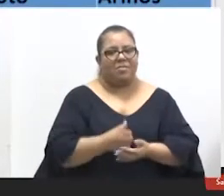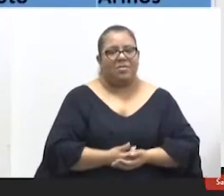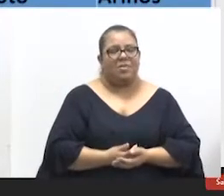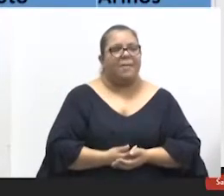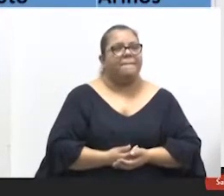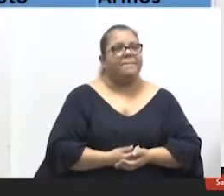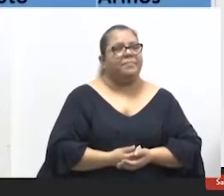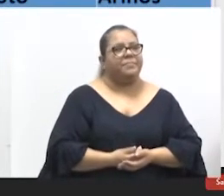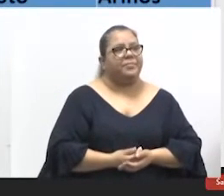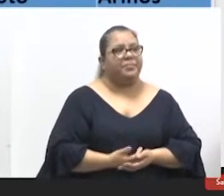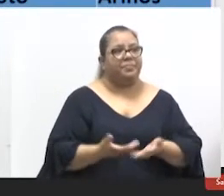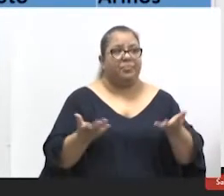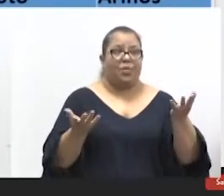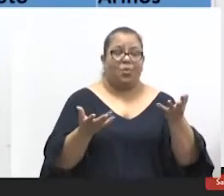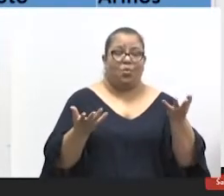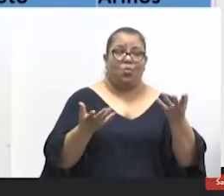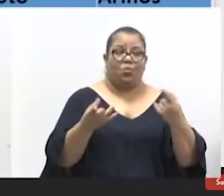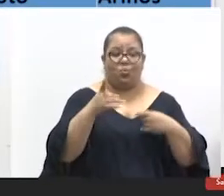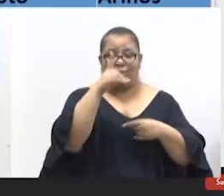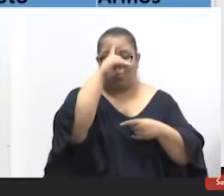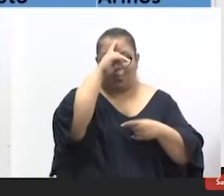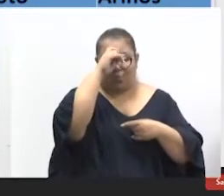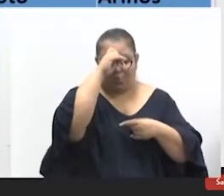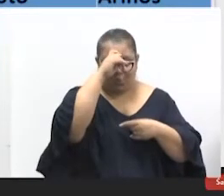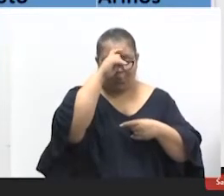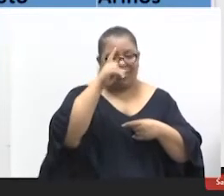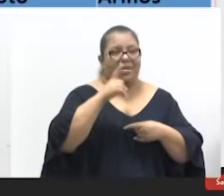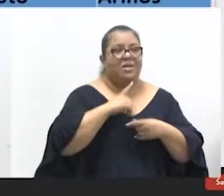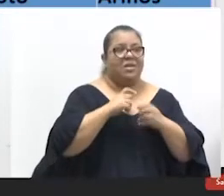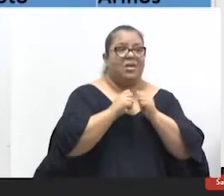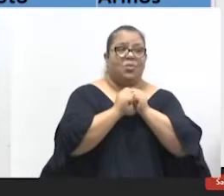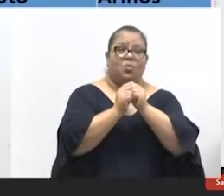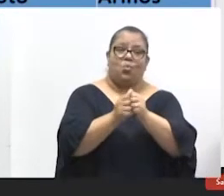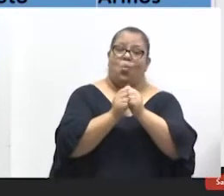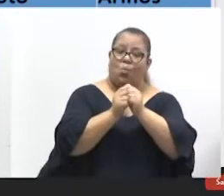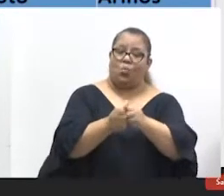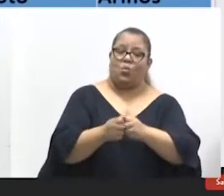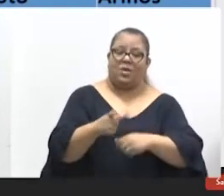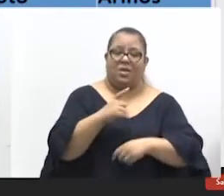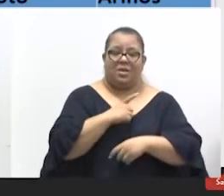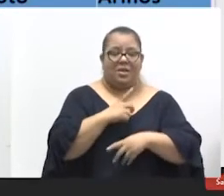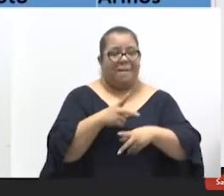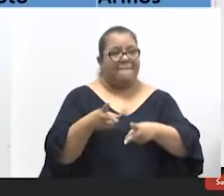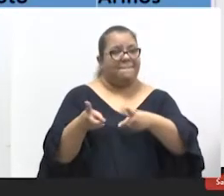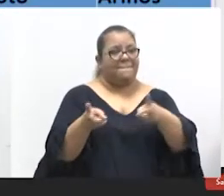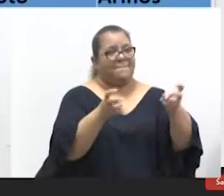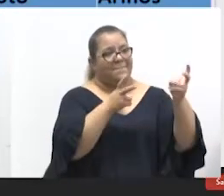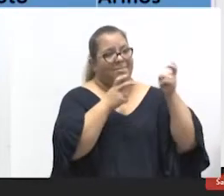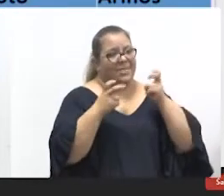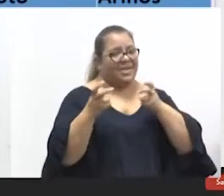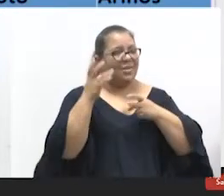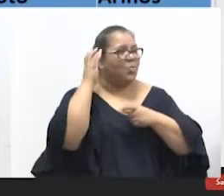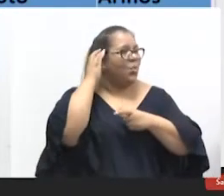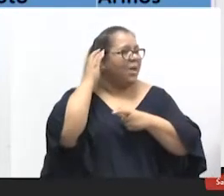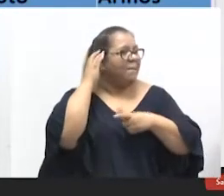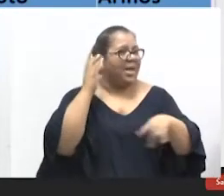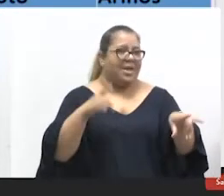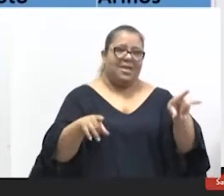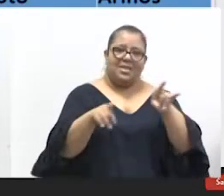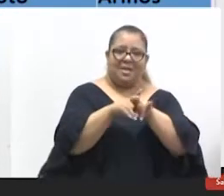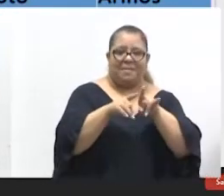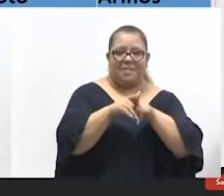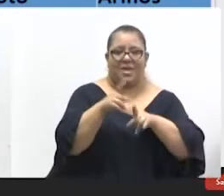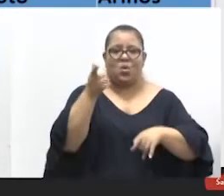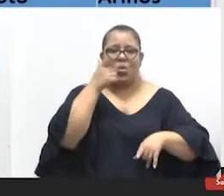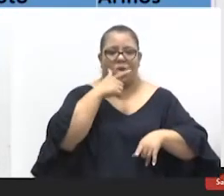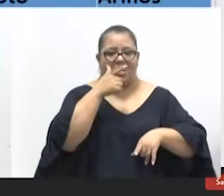Bom, a produção hospitalar, então, ela acompanha, a gente percebe a região da Baixada Cuiabana, que ainda recebe o maior